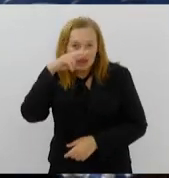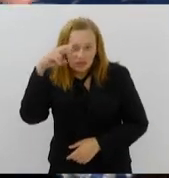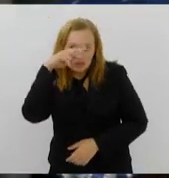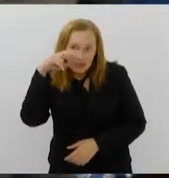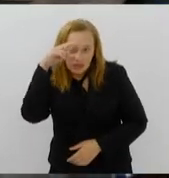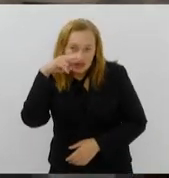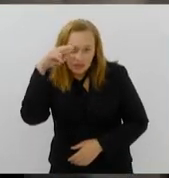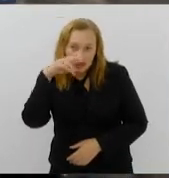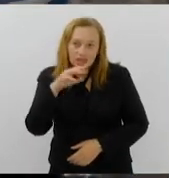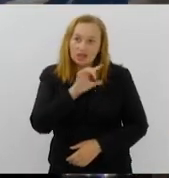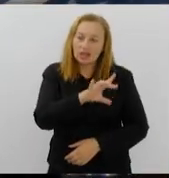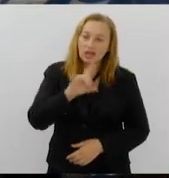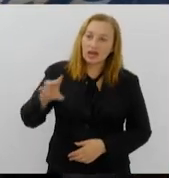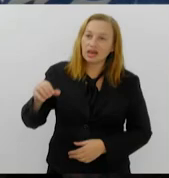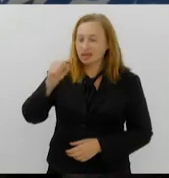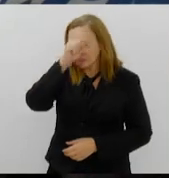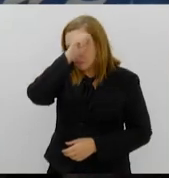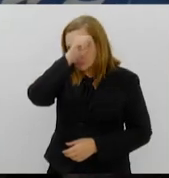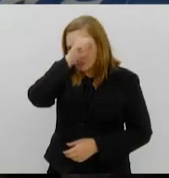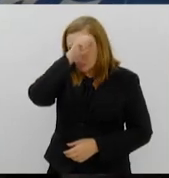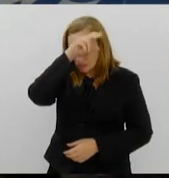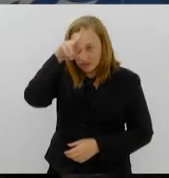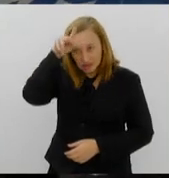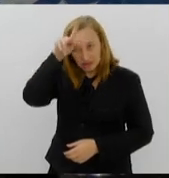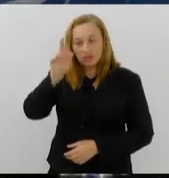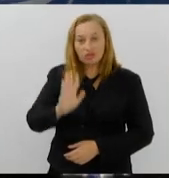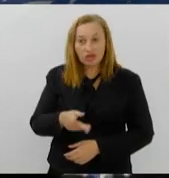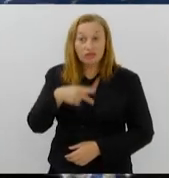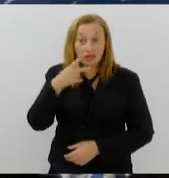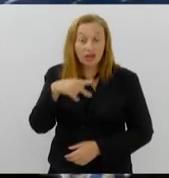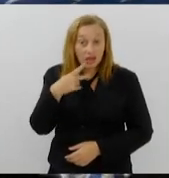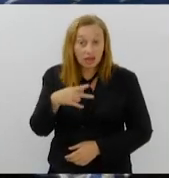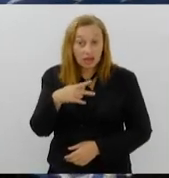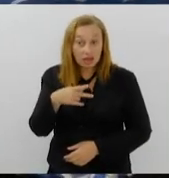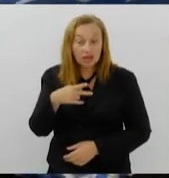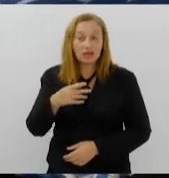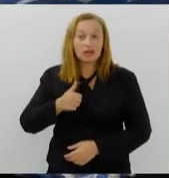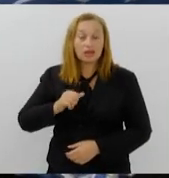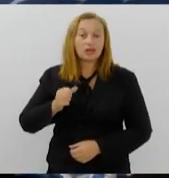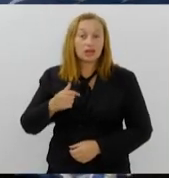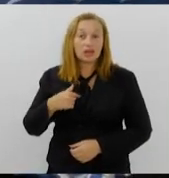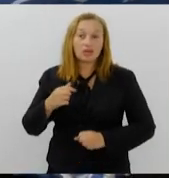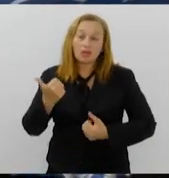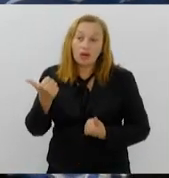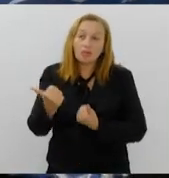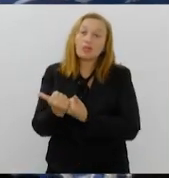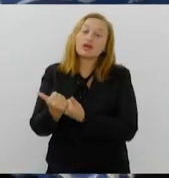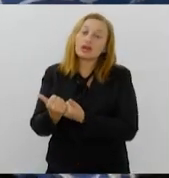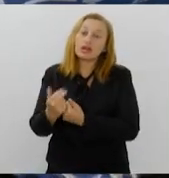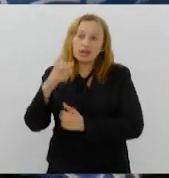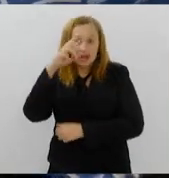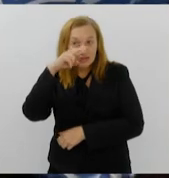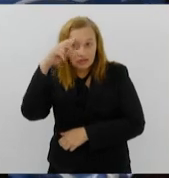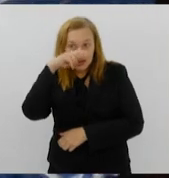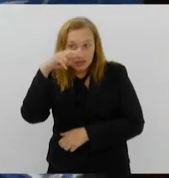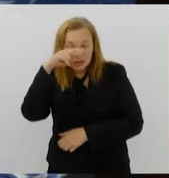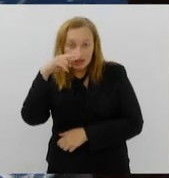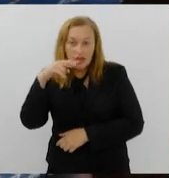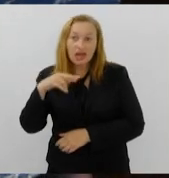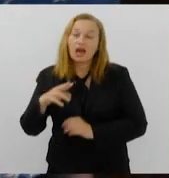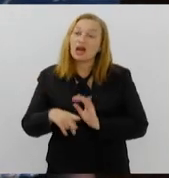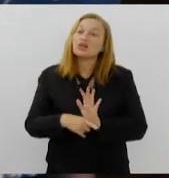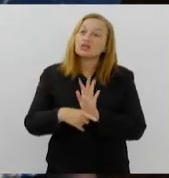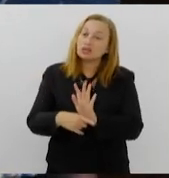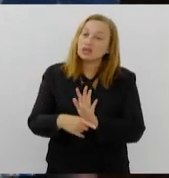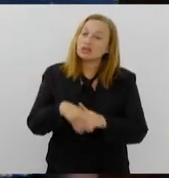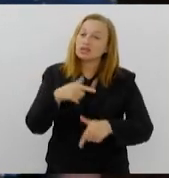em cada município que eu citei aqui. Vereadores que terão, né, serão meu braço direito nas fiscalizações, né, facilitando